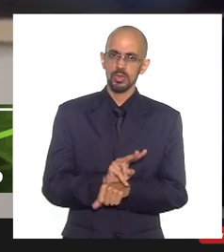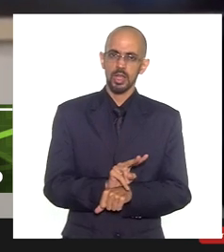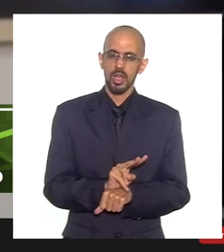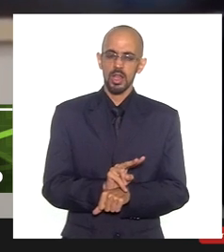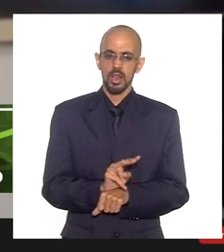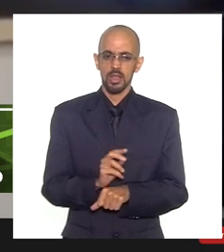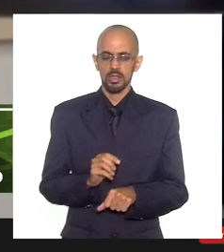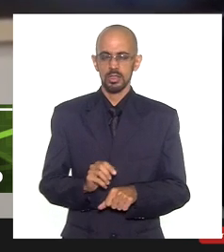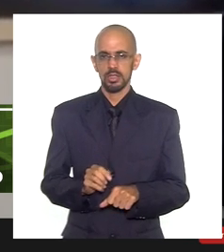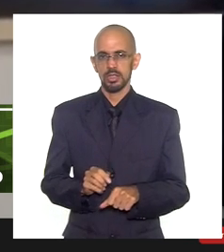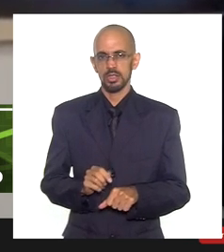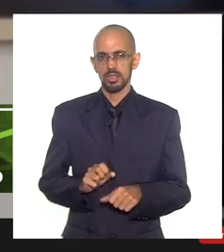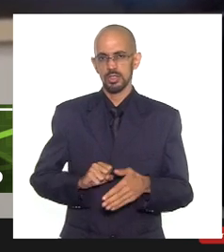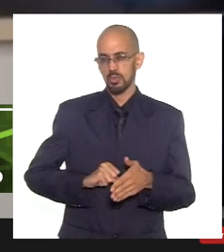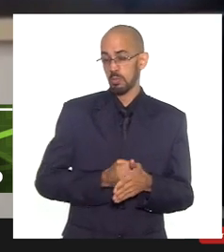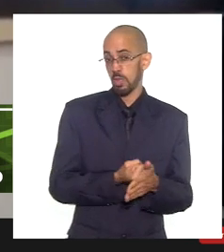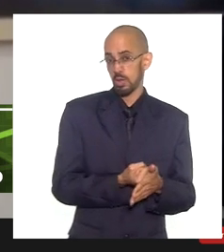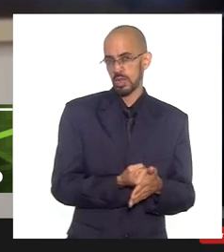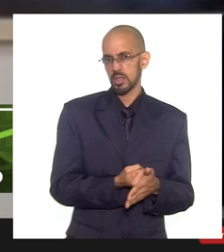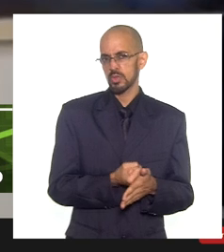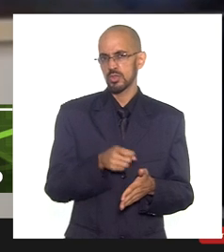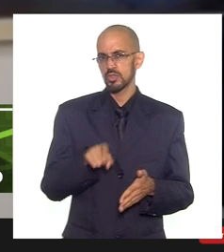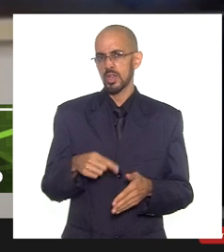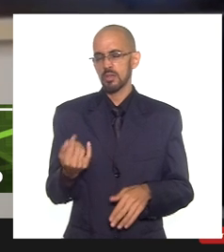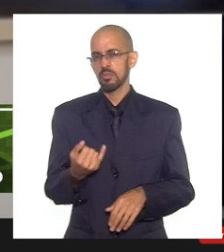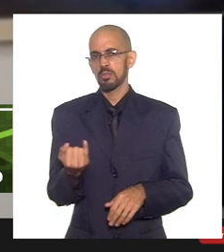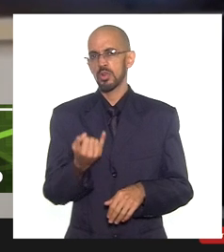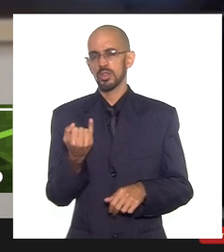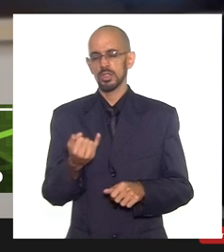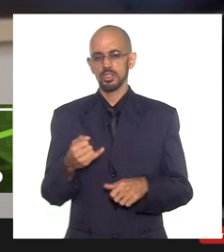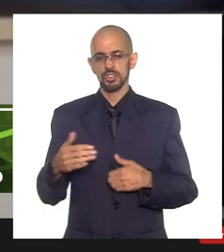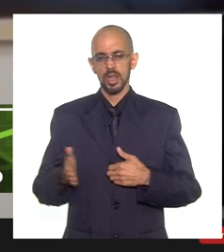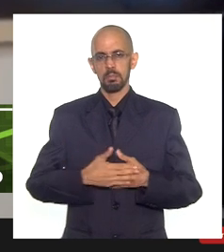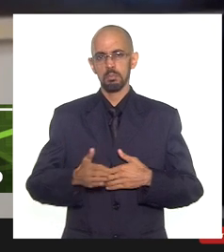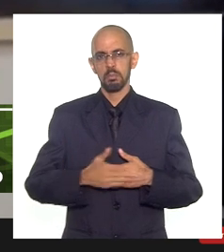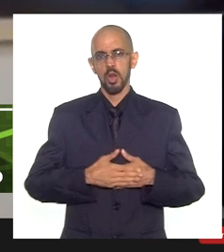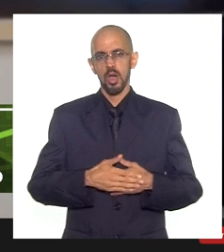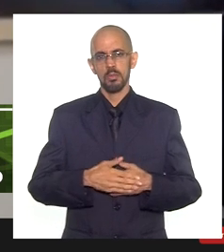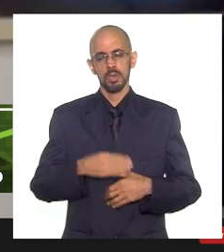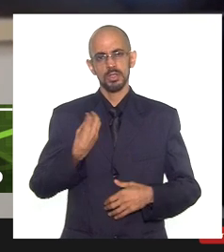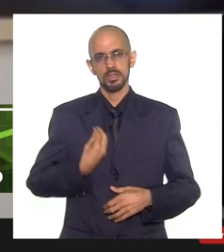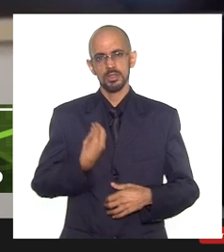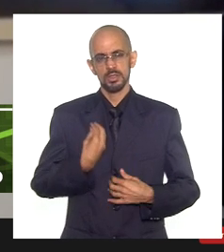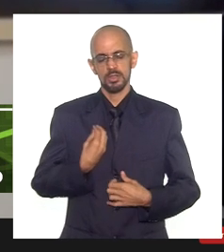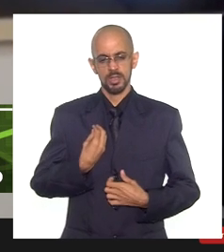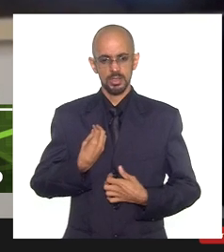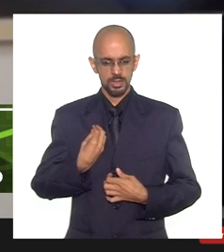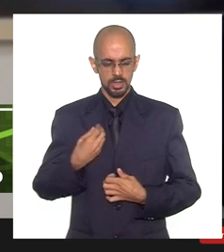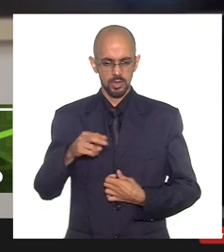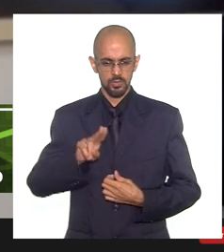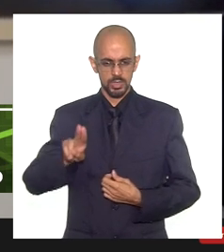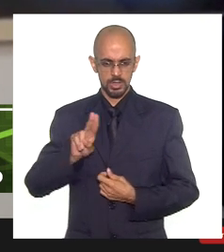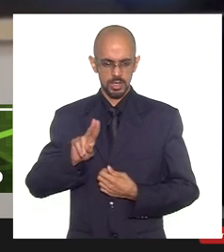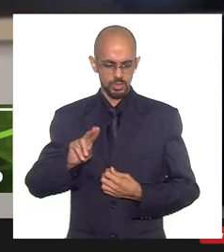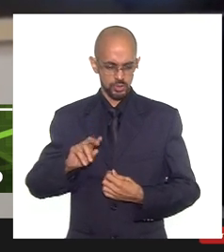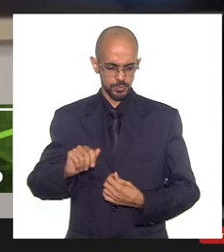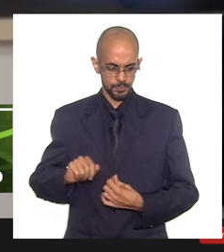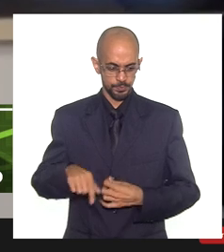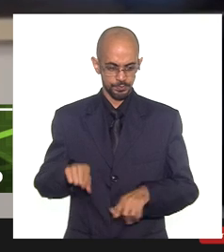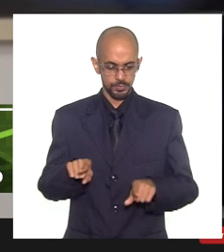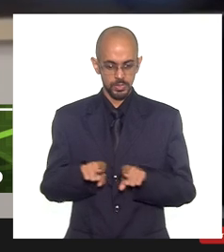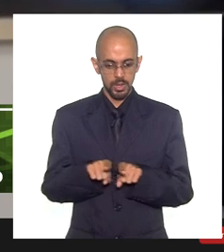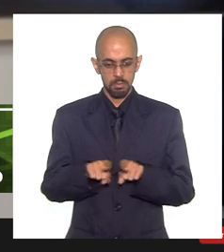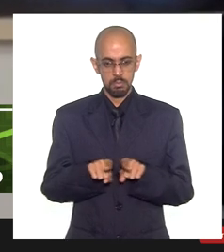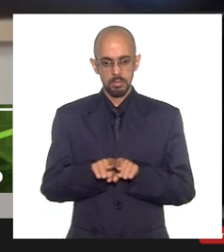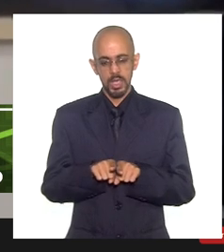impedimento isso é uma questão chave da própria existência universitária e o que